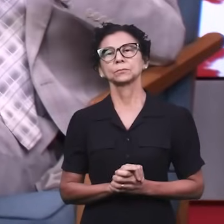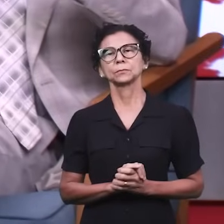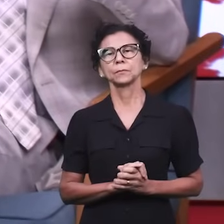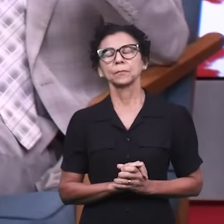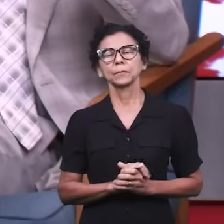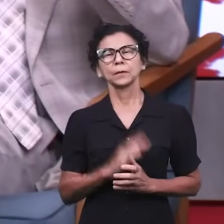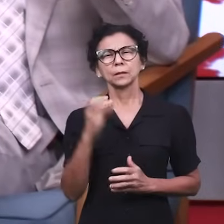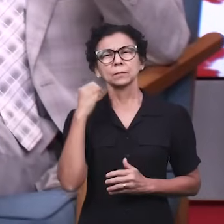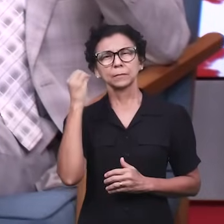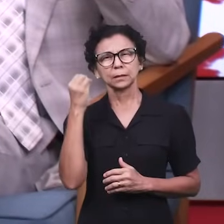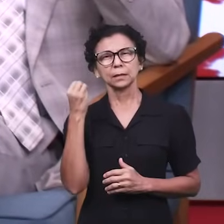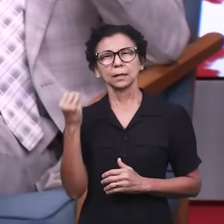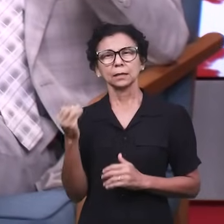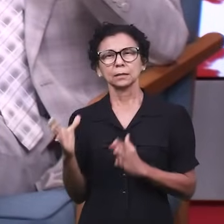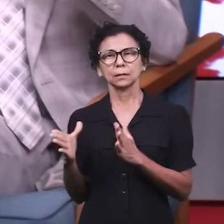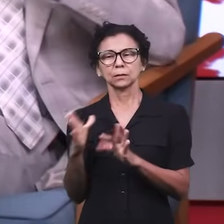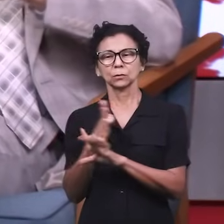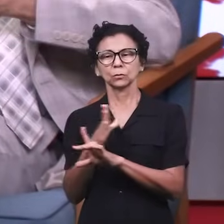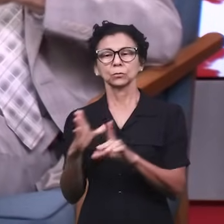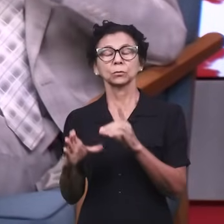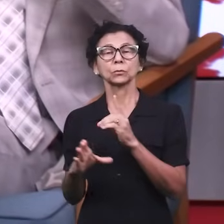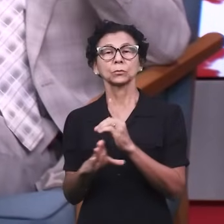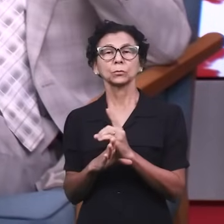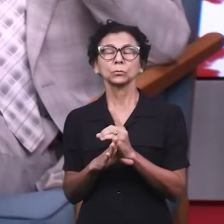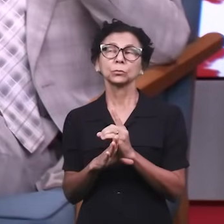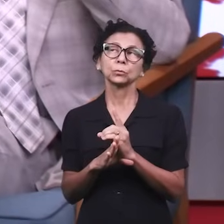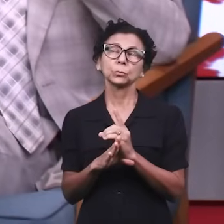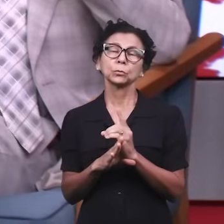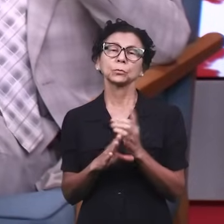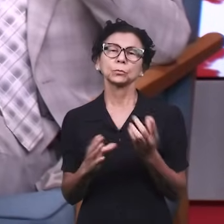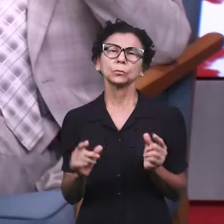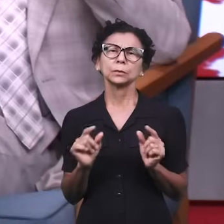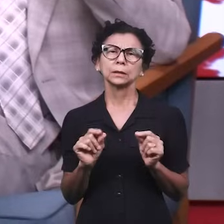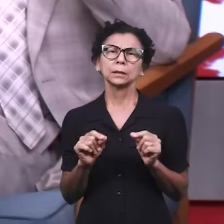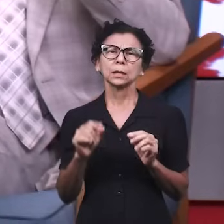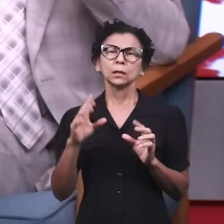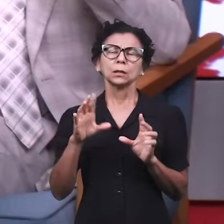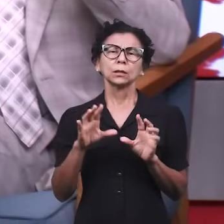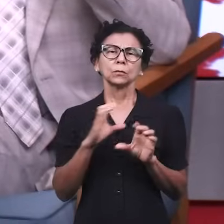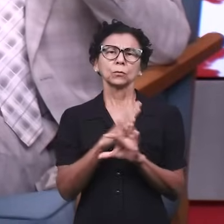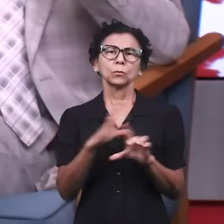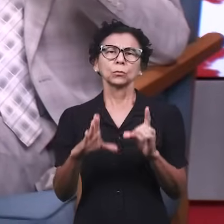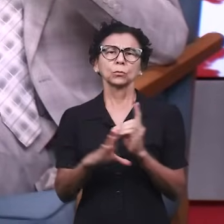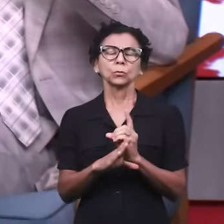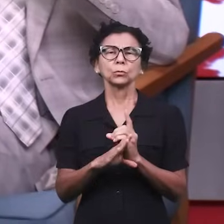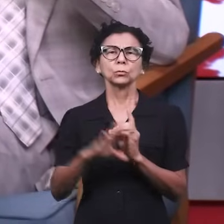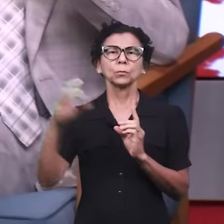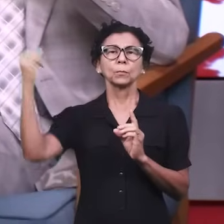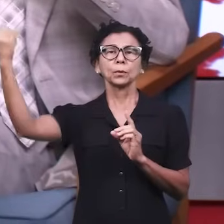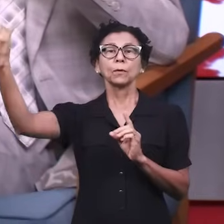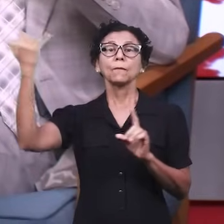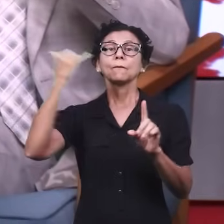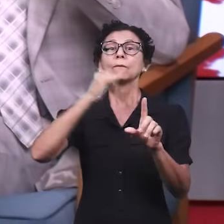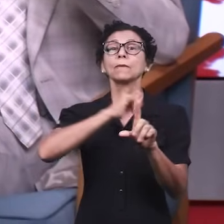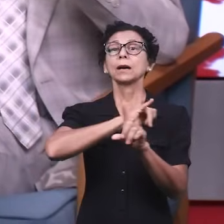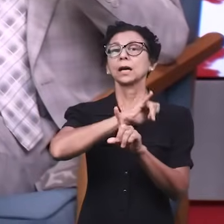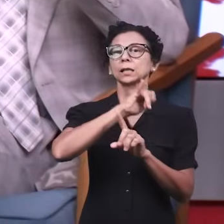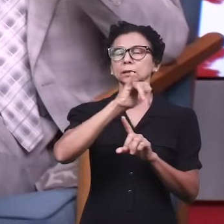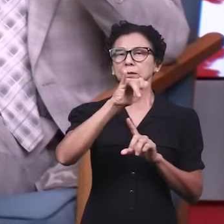nós tratamos os nossos cultos e falamos nos nossos cultos sobre o culto profético, aquele culto